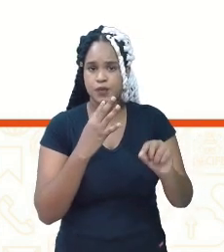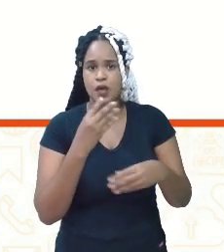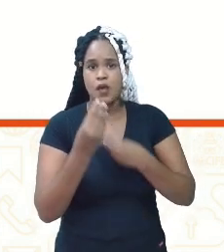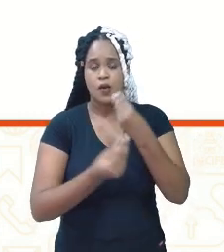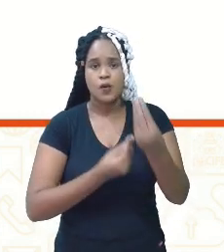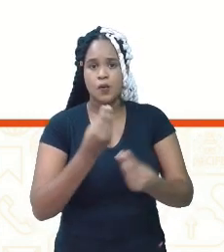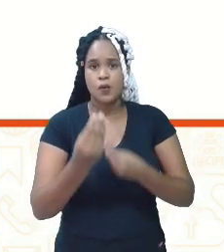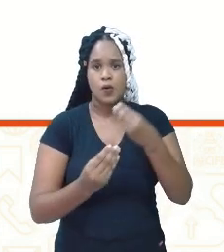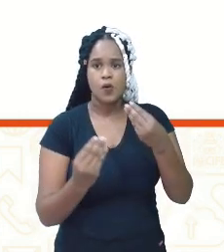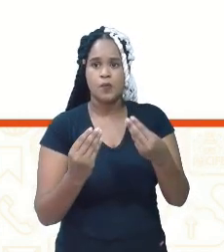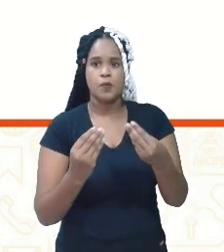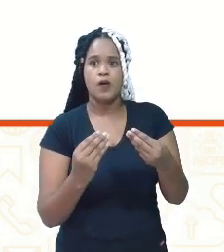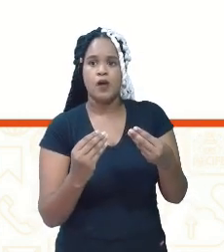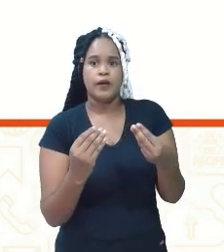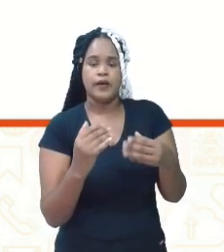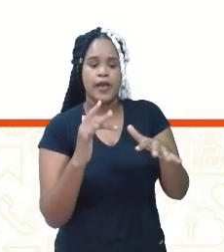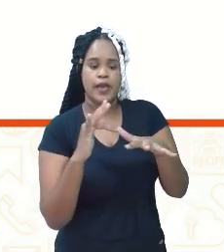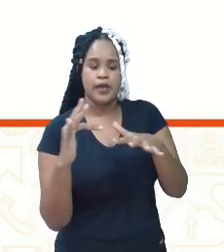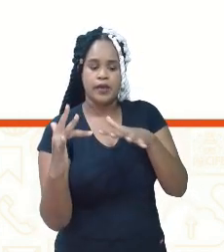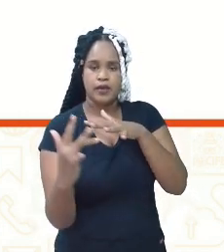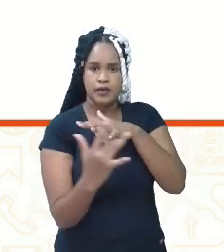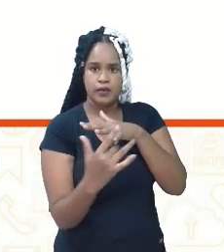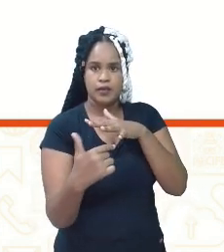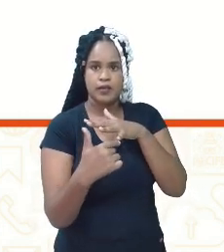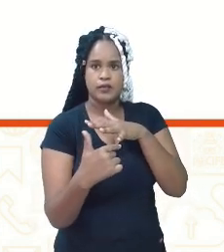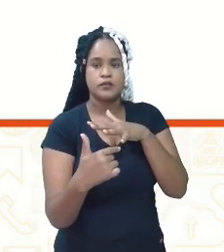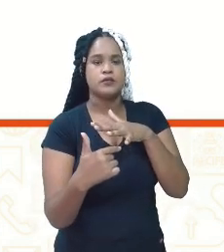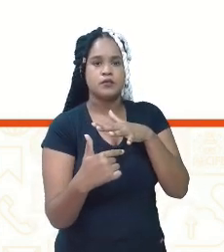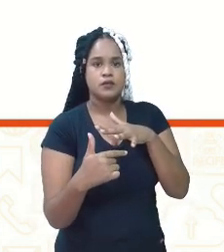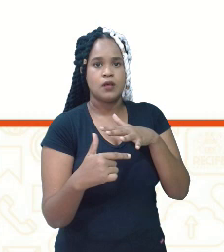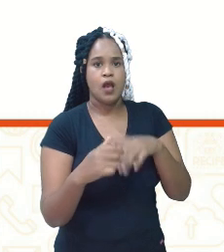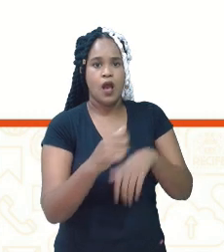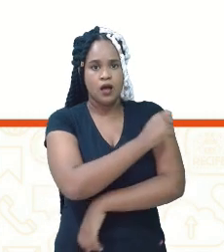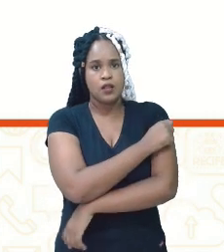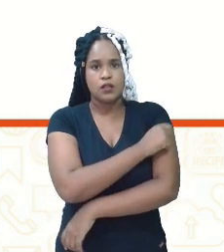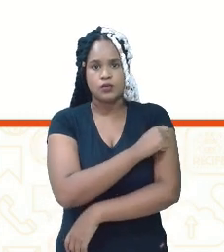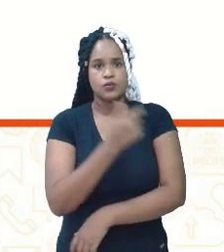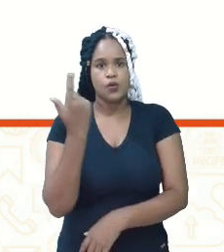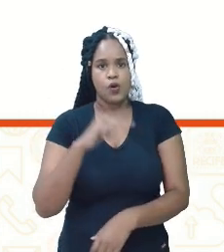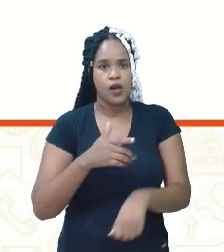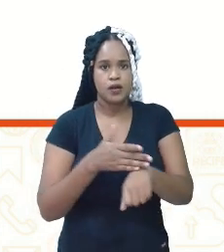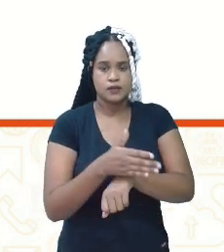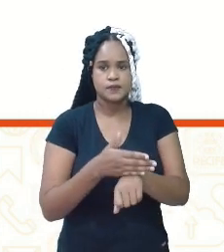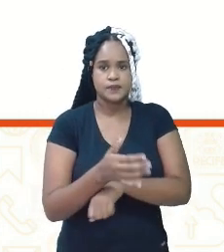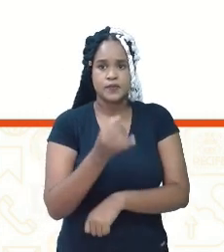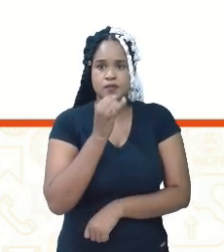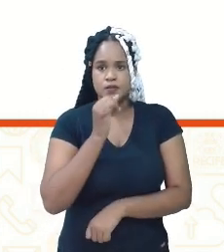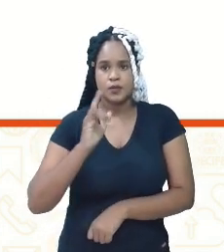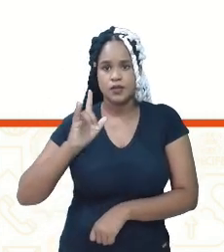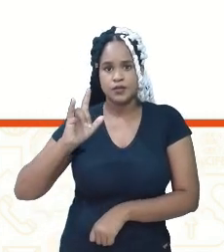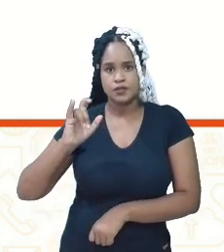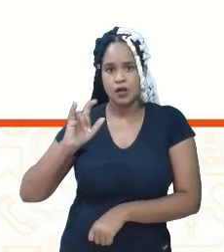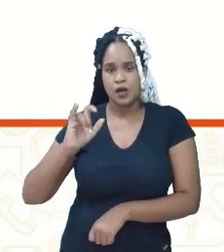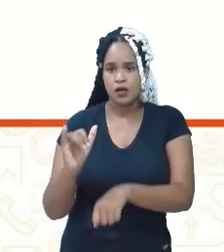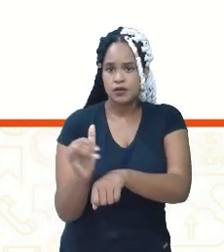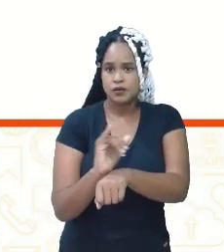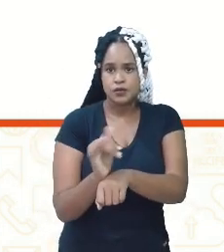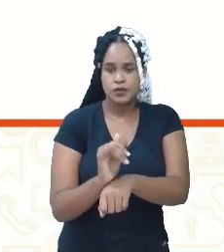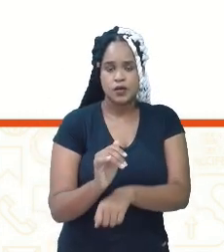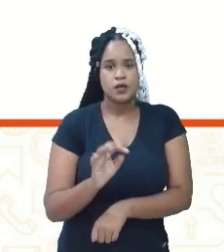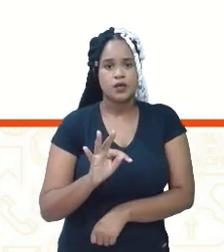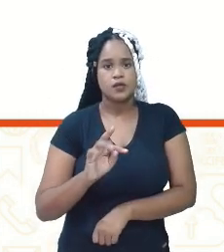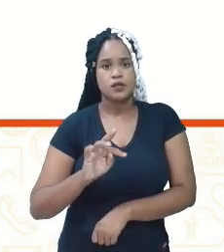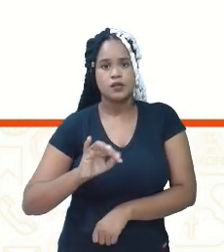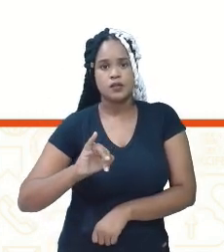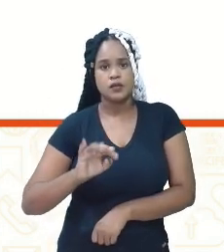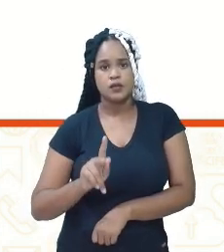estudantes mais acessam. Se é o Instagram, se é o YouTube, se é o TikTok. No YouTube, o que é que ele vê? Ele vê